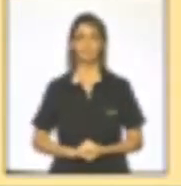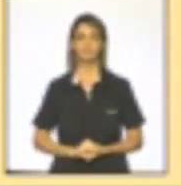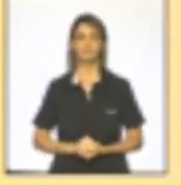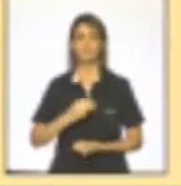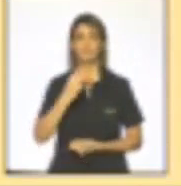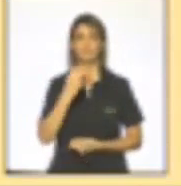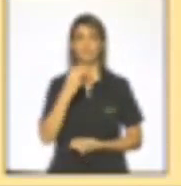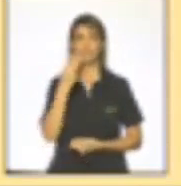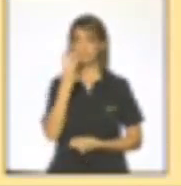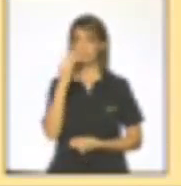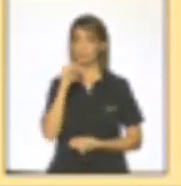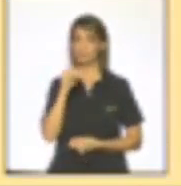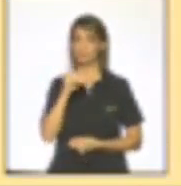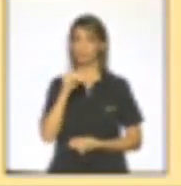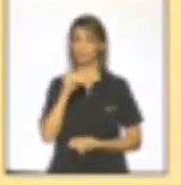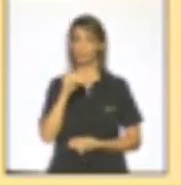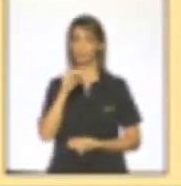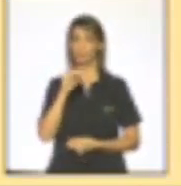Então, 3 minutos.